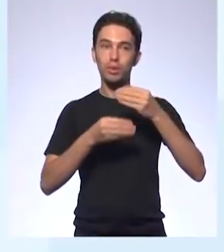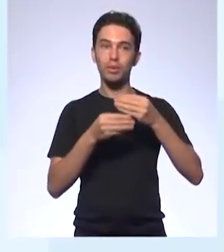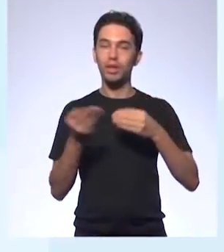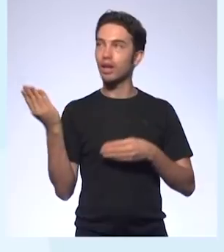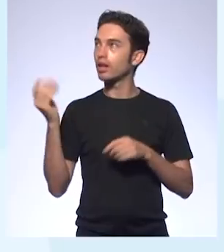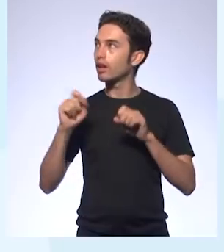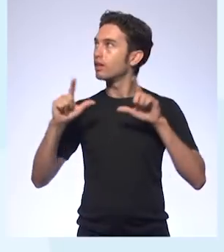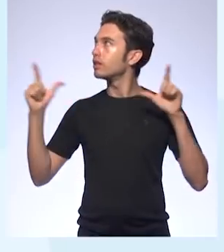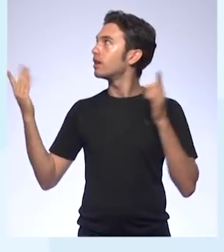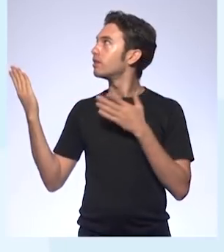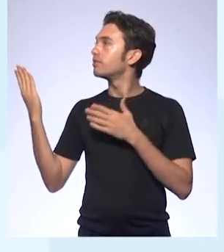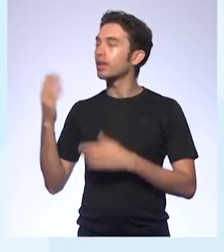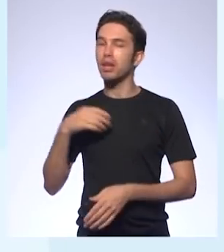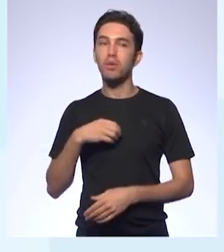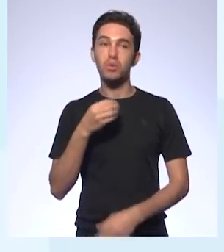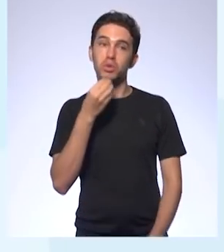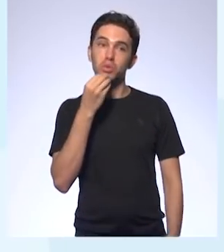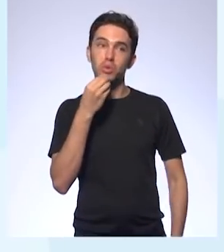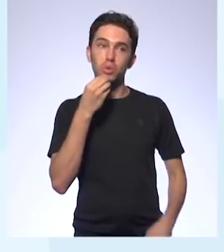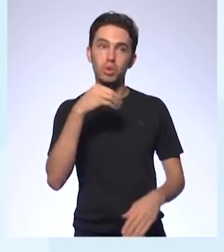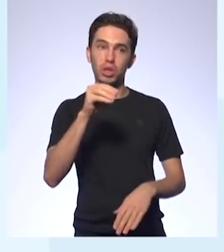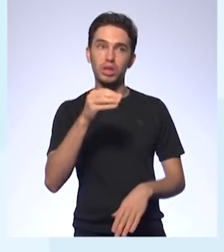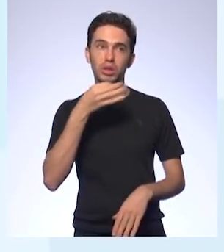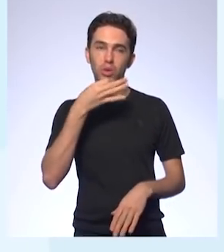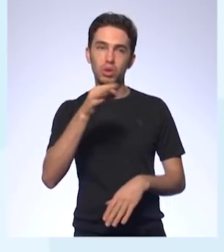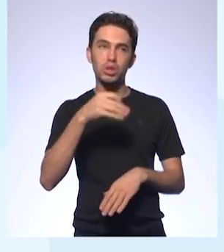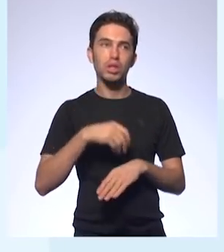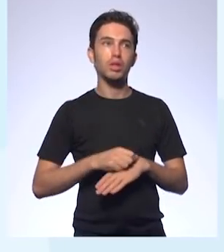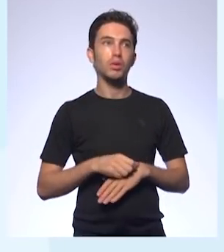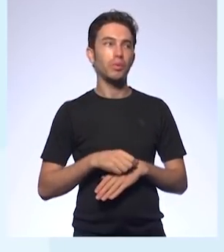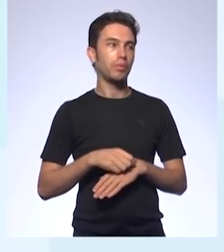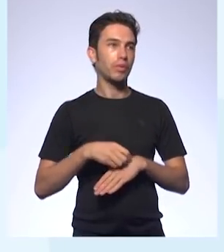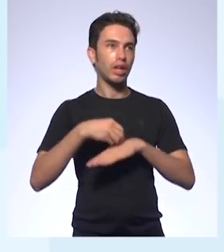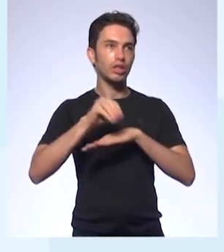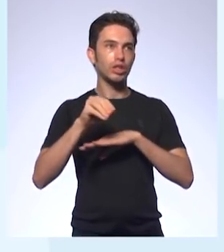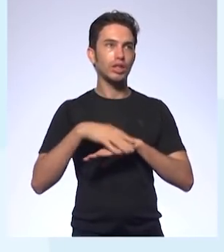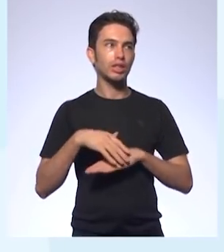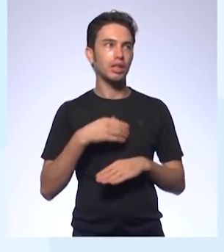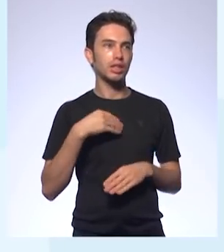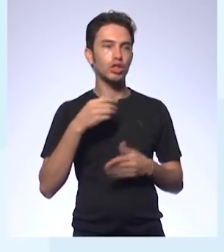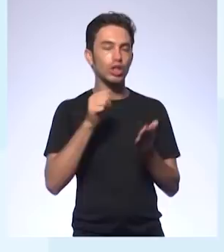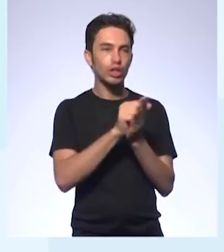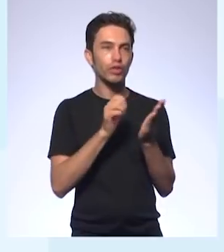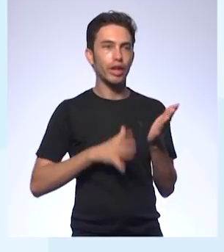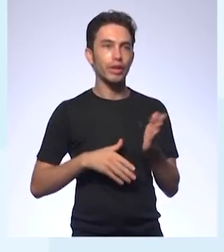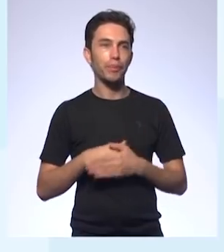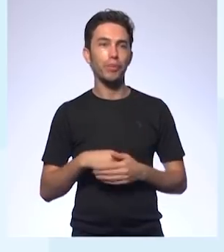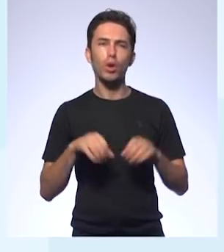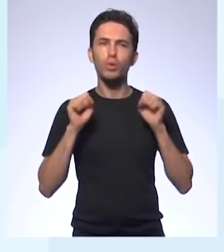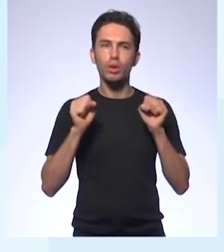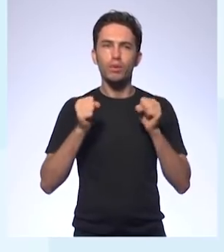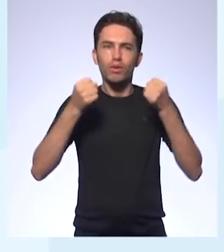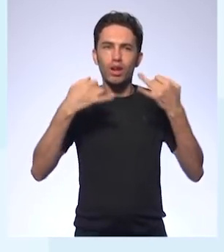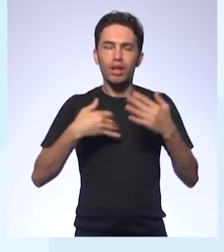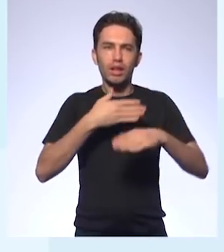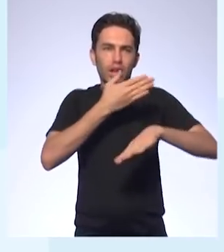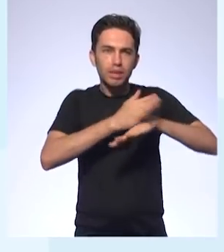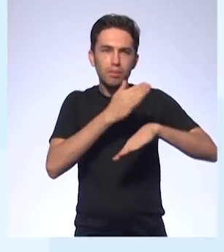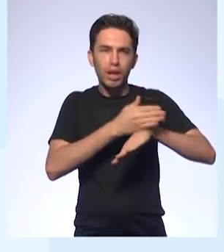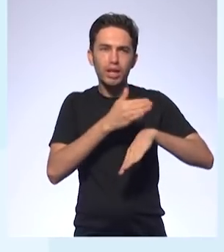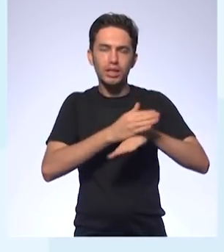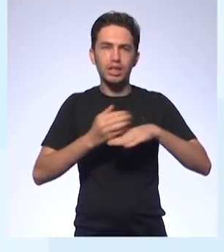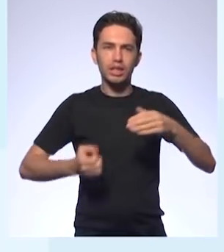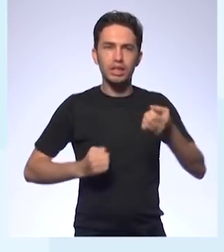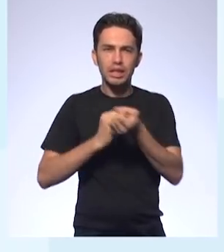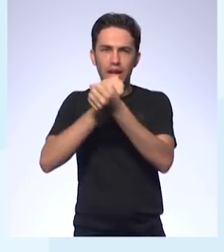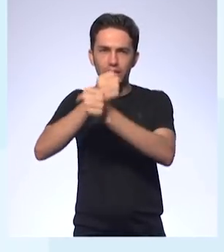É uma sugestão de atividade, né? Podemos dizer que as práticas escravistas realizadas durante a antiguidade deixaram